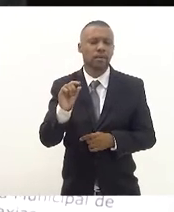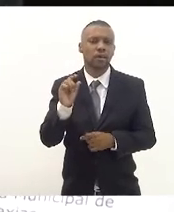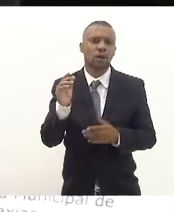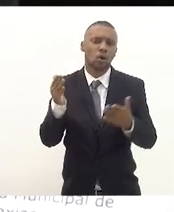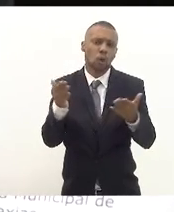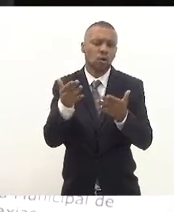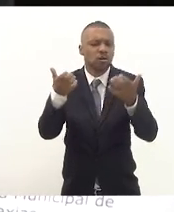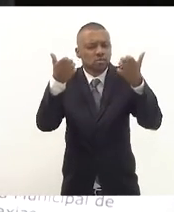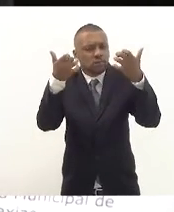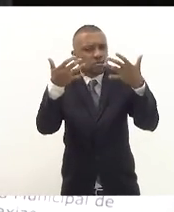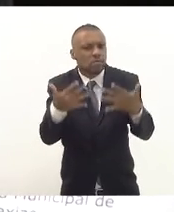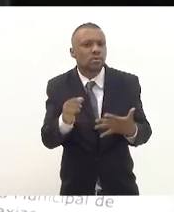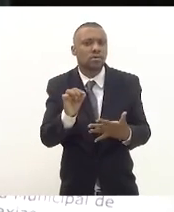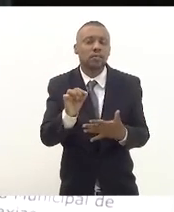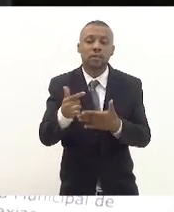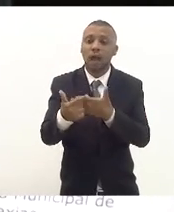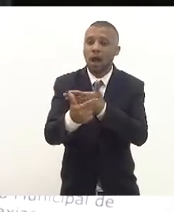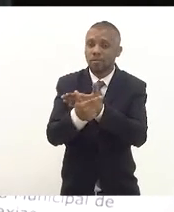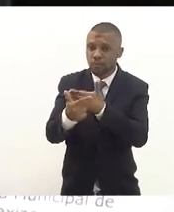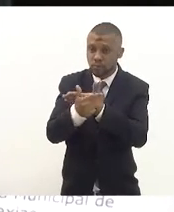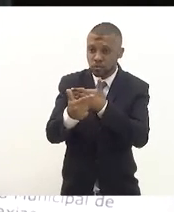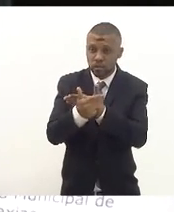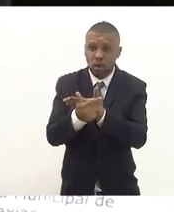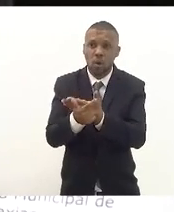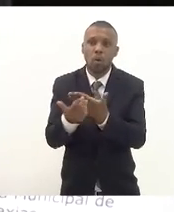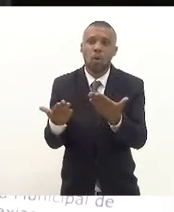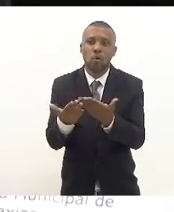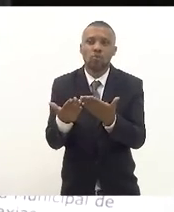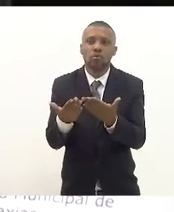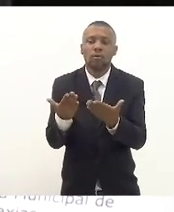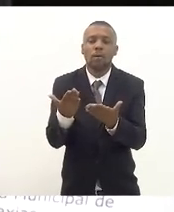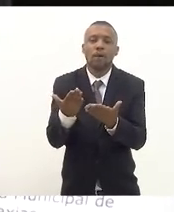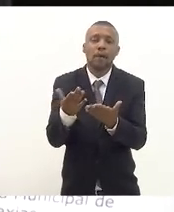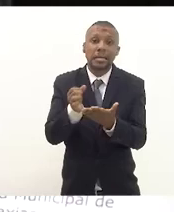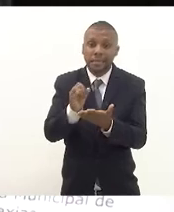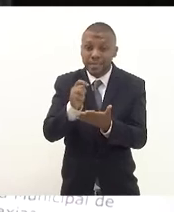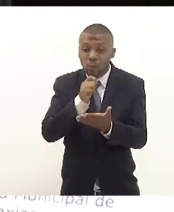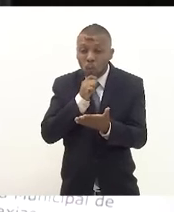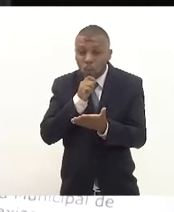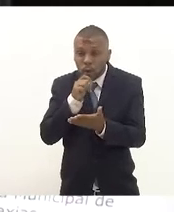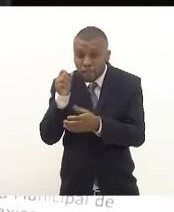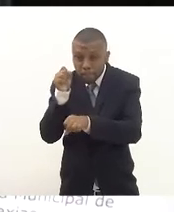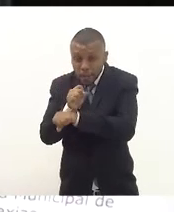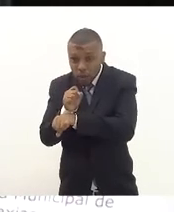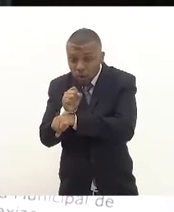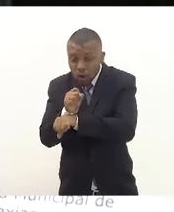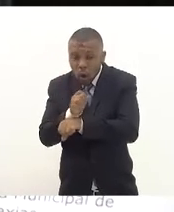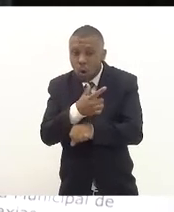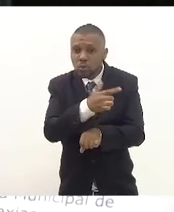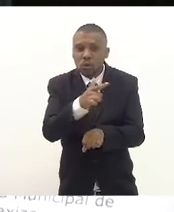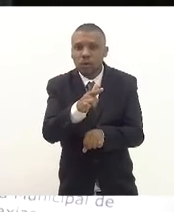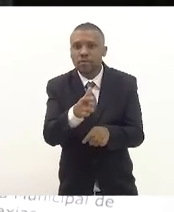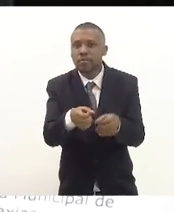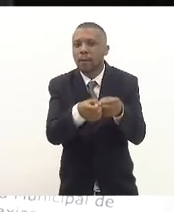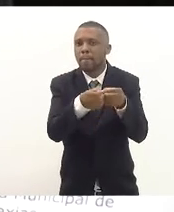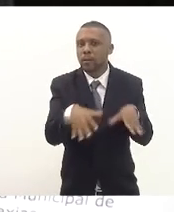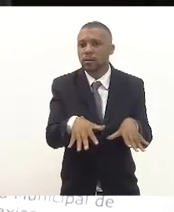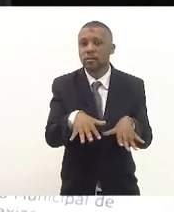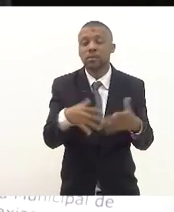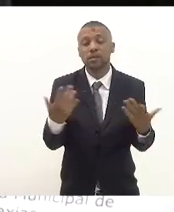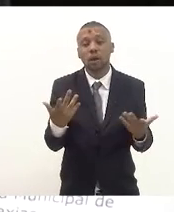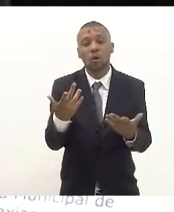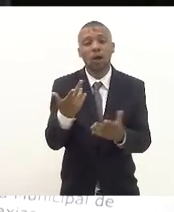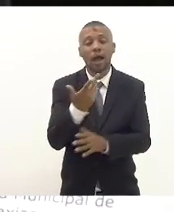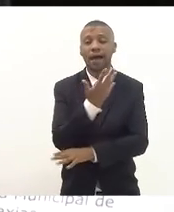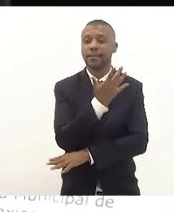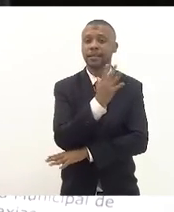é que o dia que ele decidir de exercer sua função o resto todo padece todo padece então a natureza é